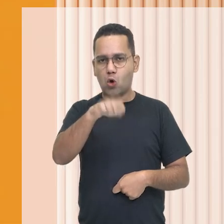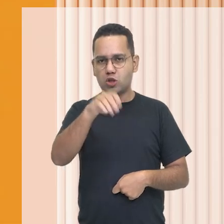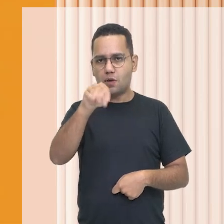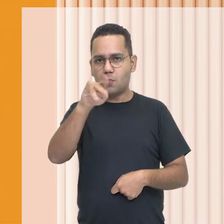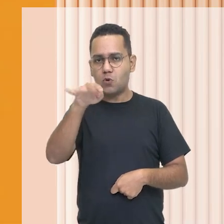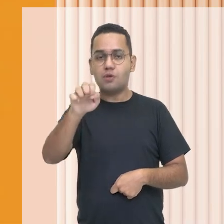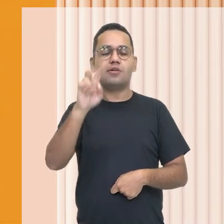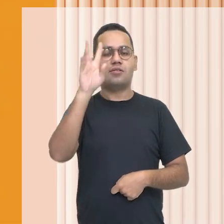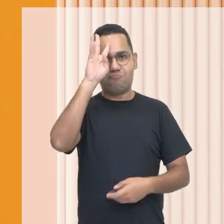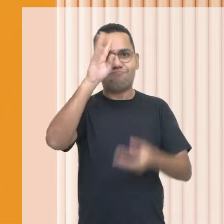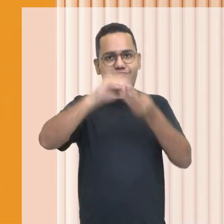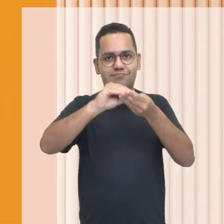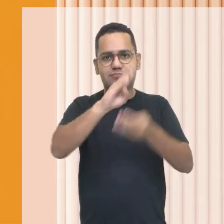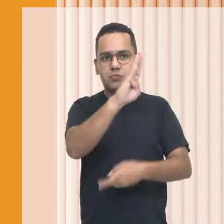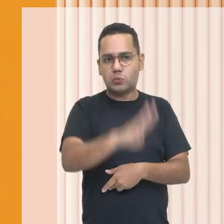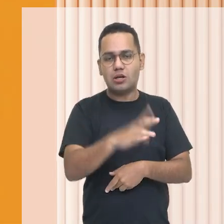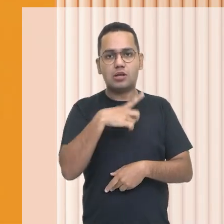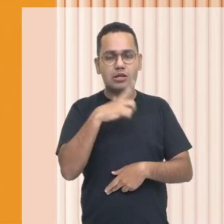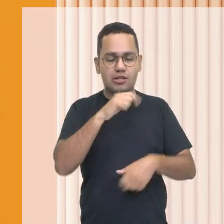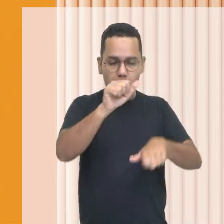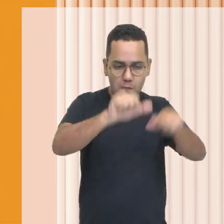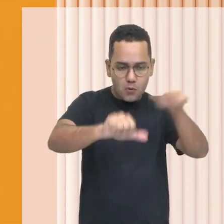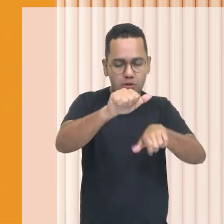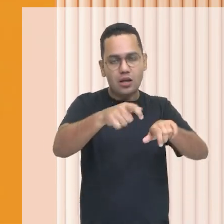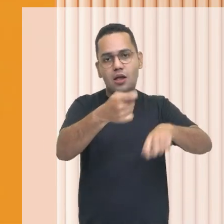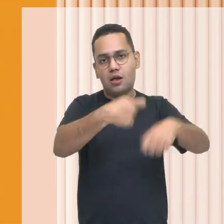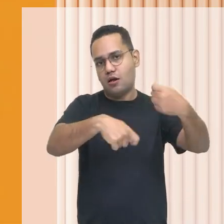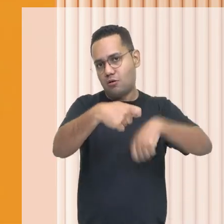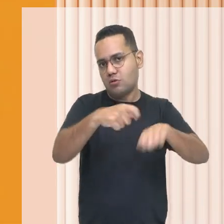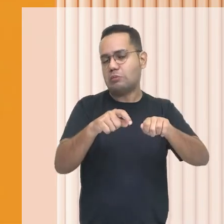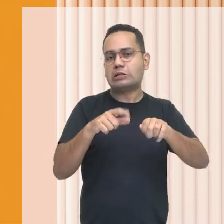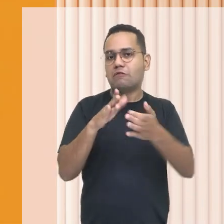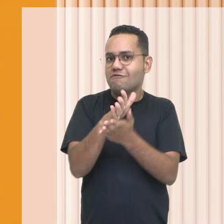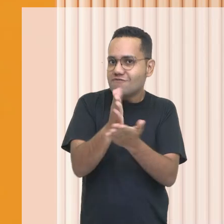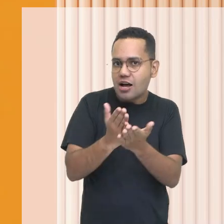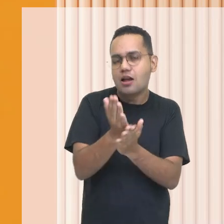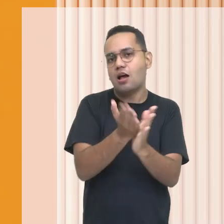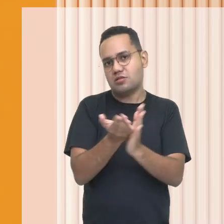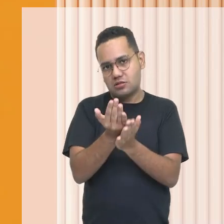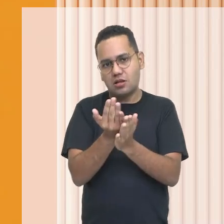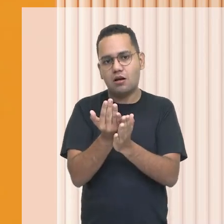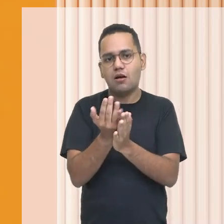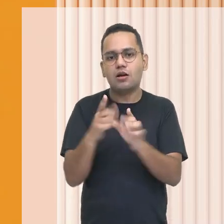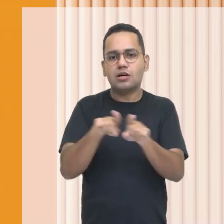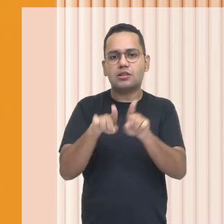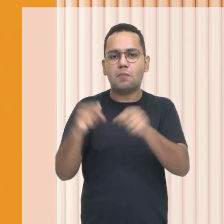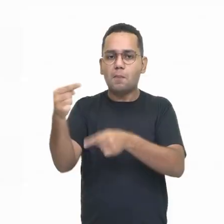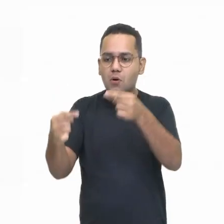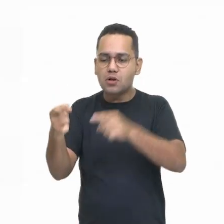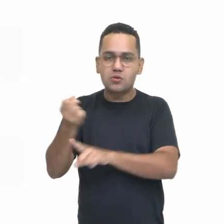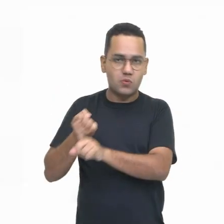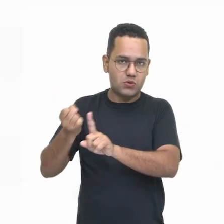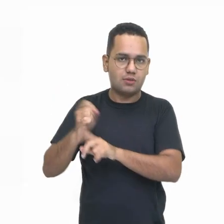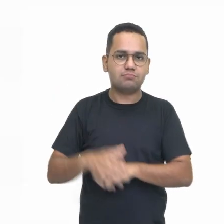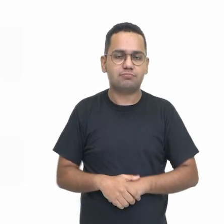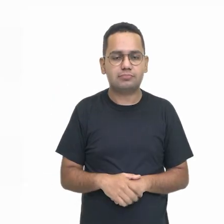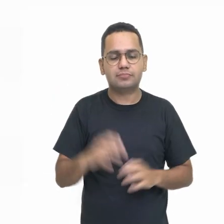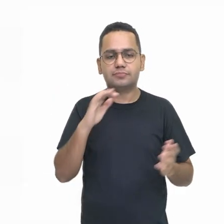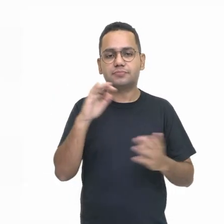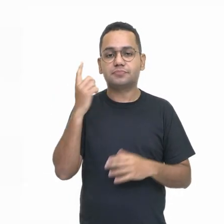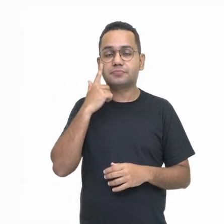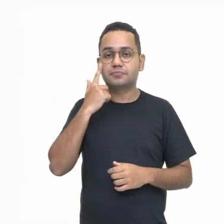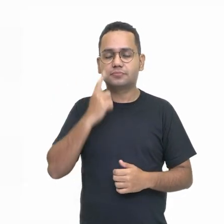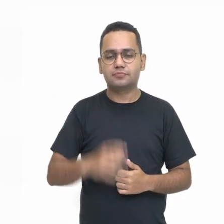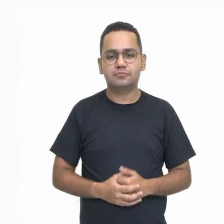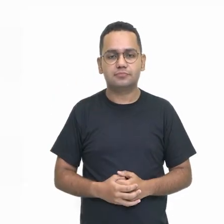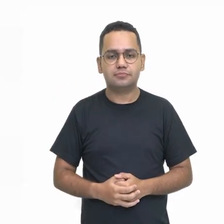e principalmente de mudança econômica, política e social. Olha só, vamos ao texto. O